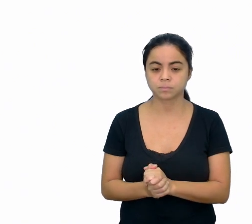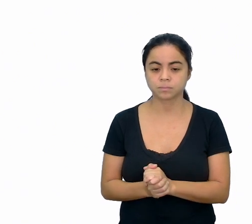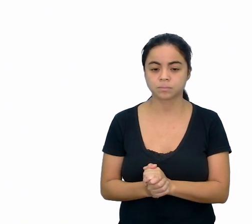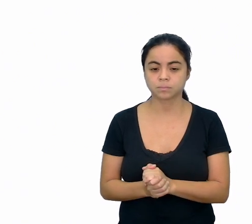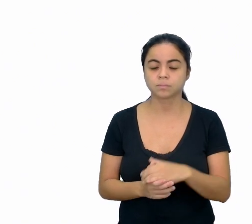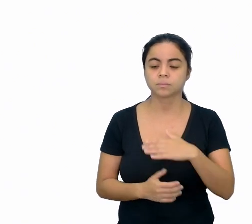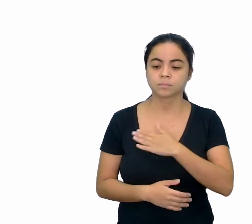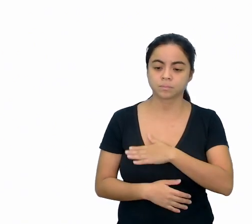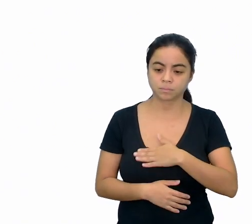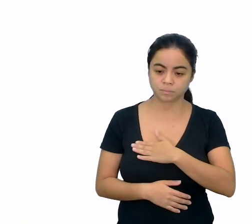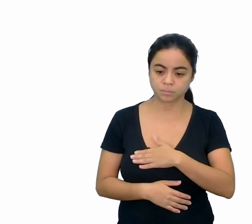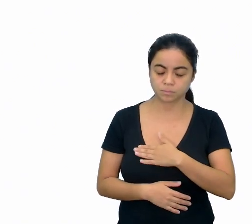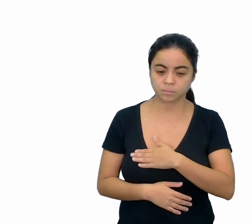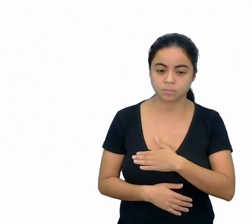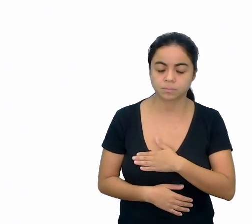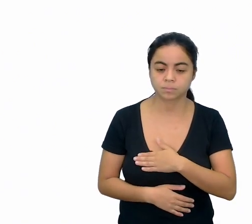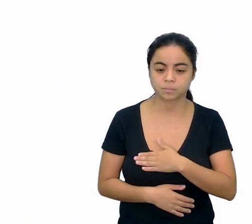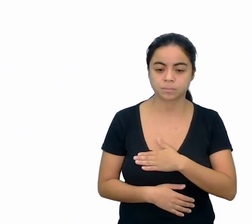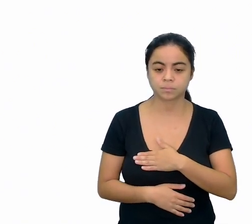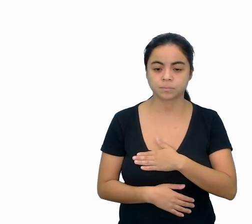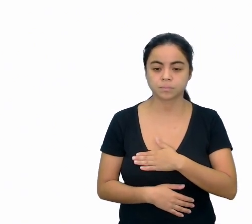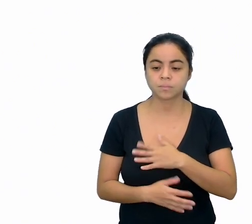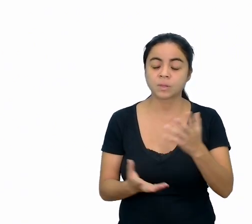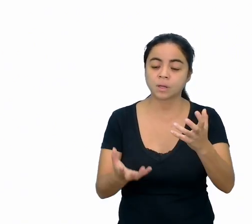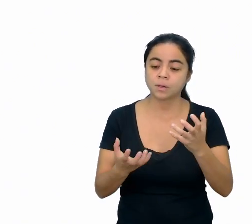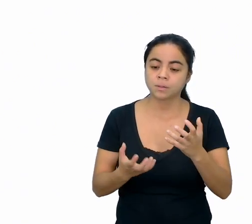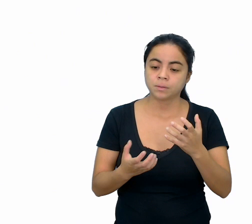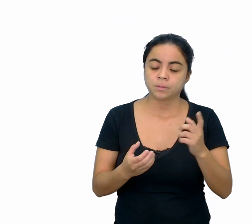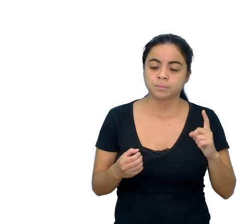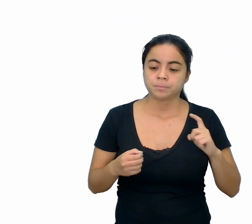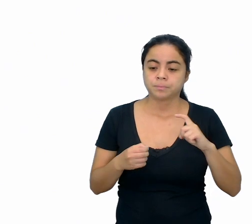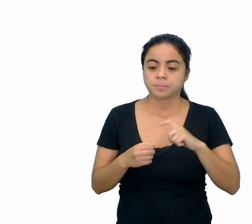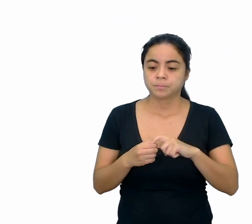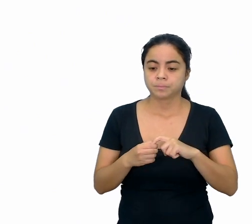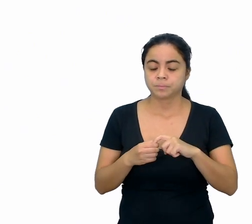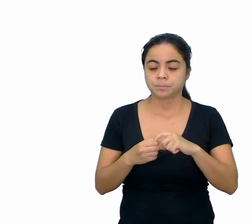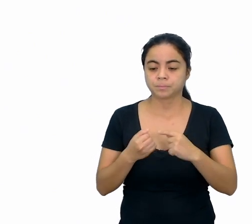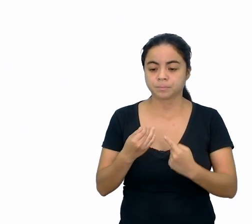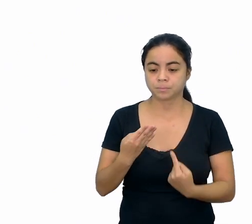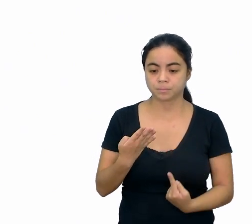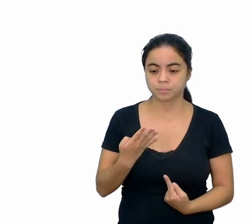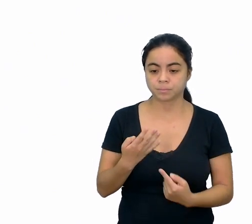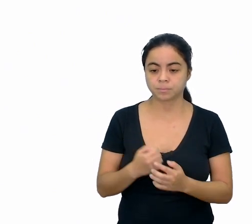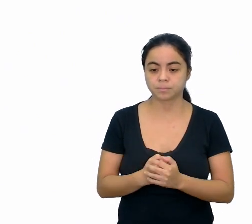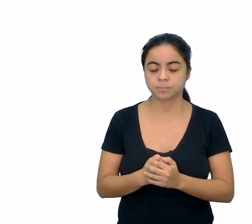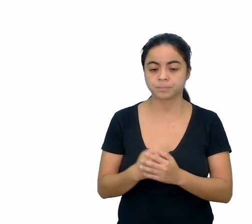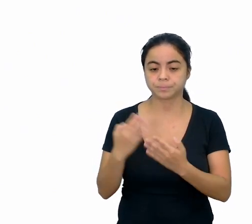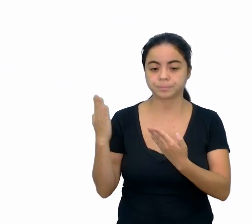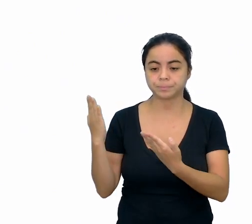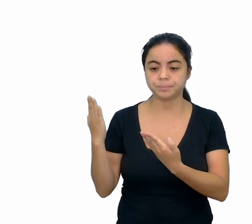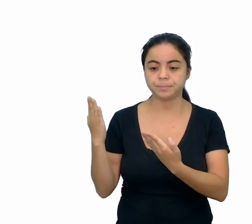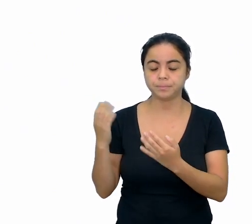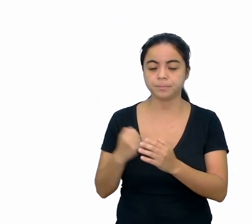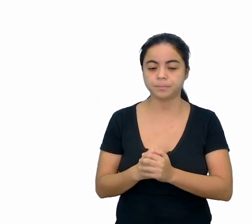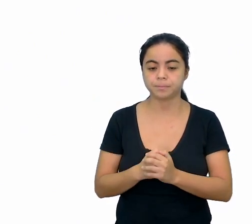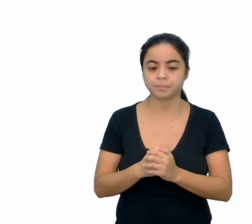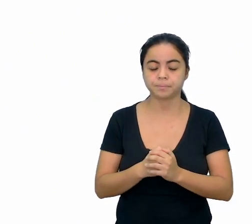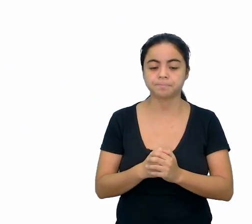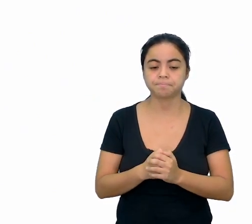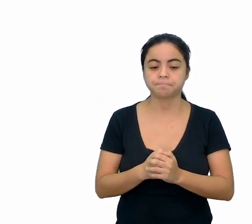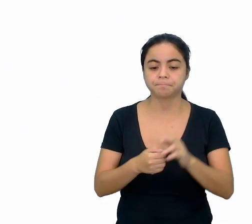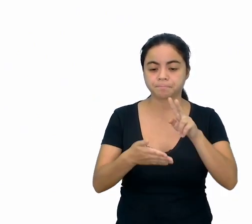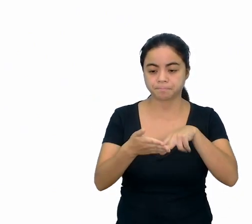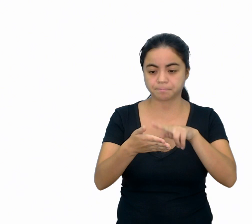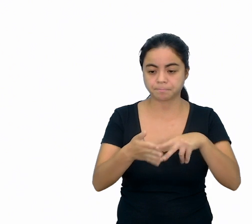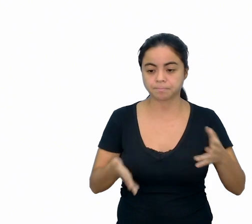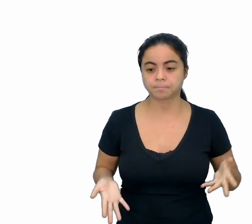gostaria de, antes de falar da atividade, de retomar alguns pontos, que é formar leitores. Formar leitores